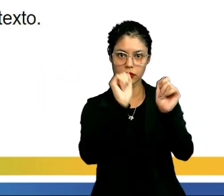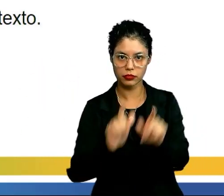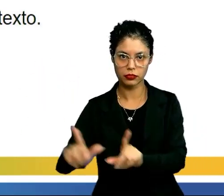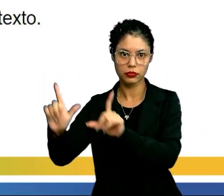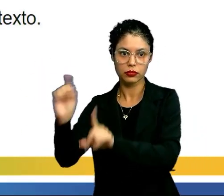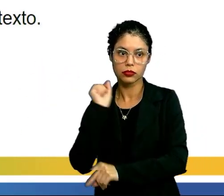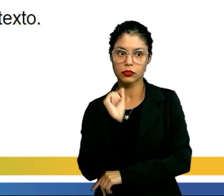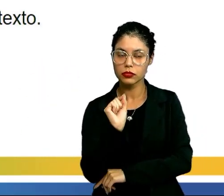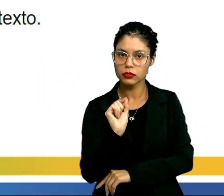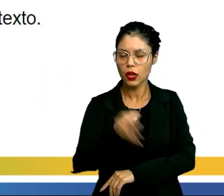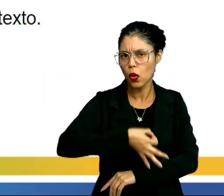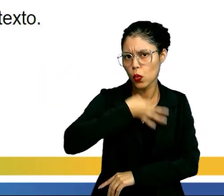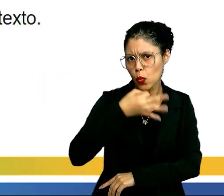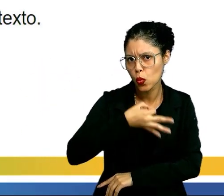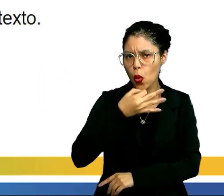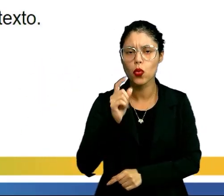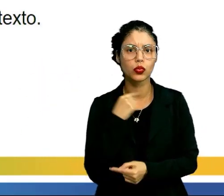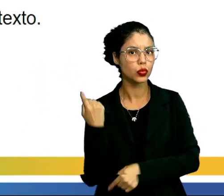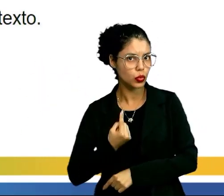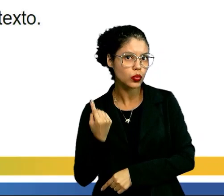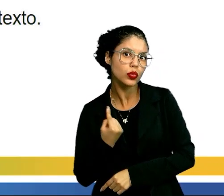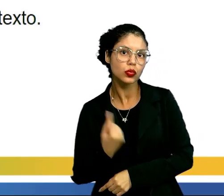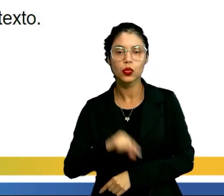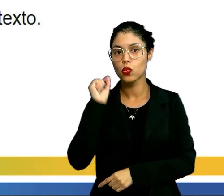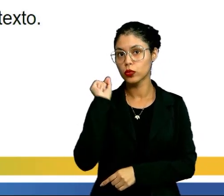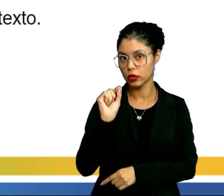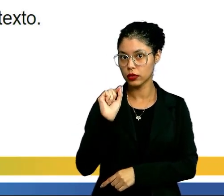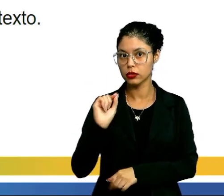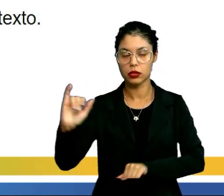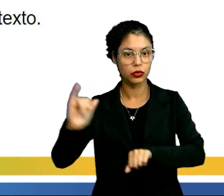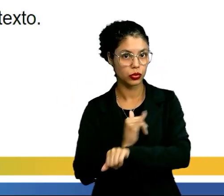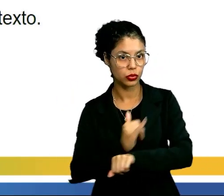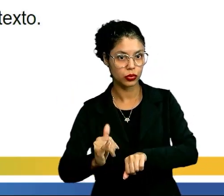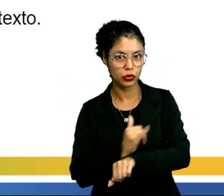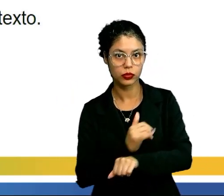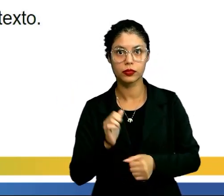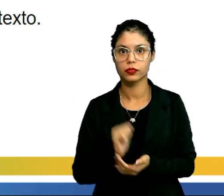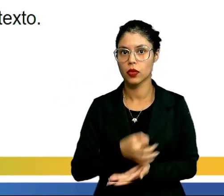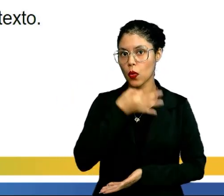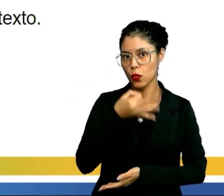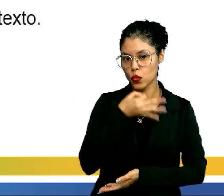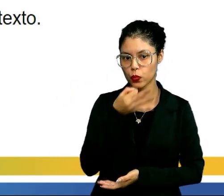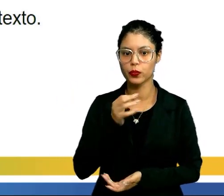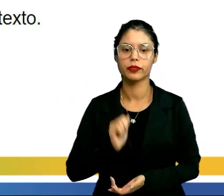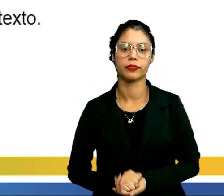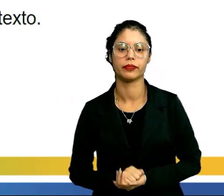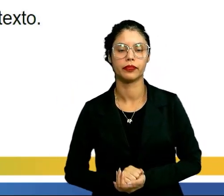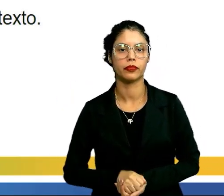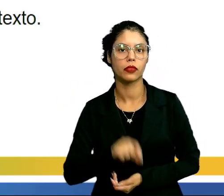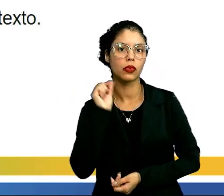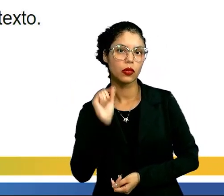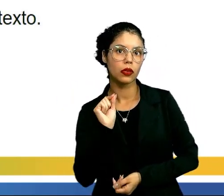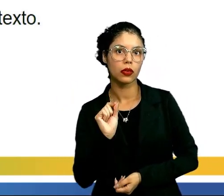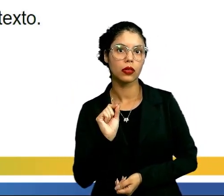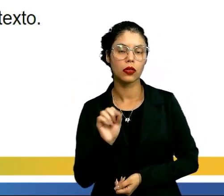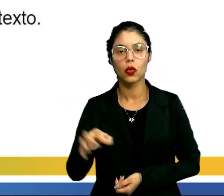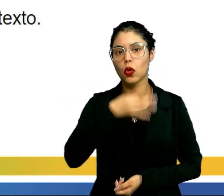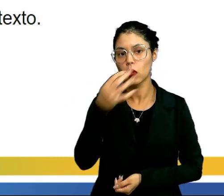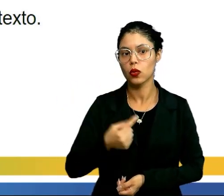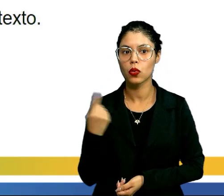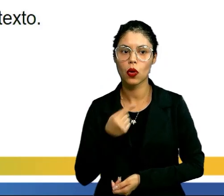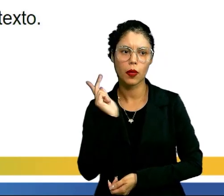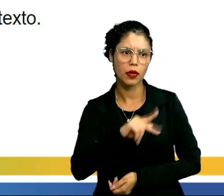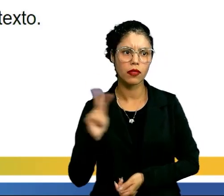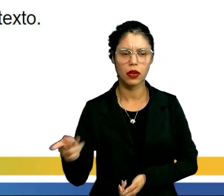slide o que seria um argumento individual e o que seria uma estratégia argumentativa. O que seria um argumento